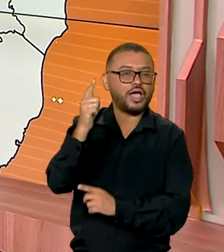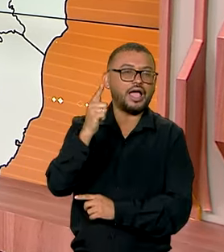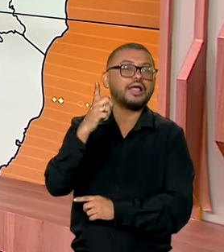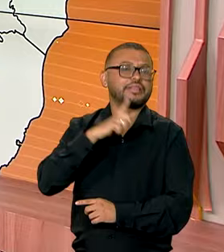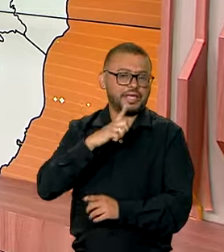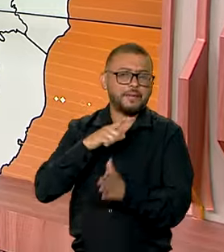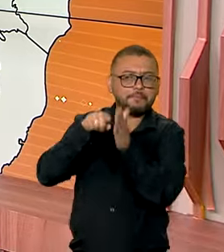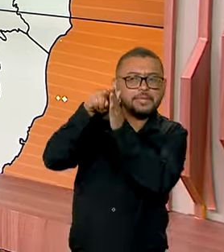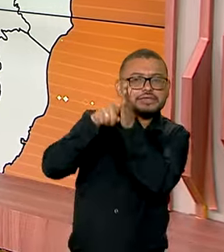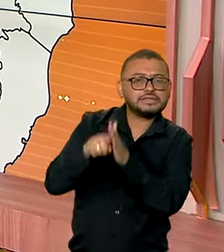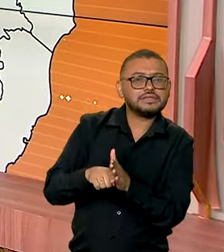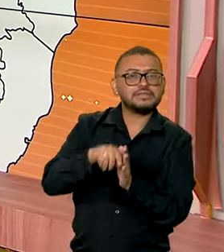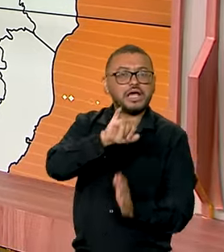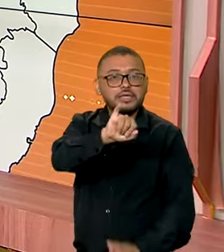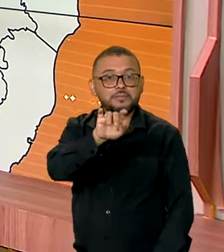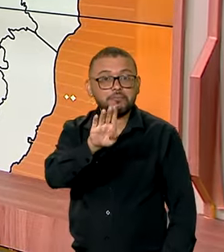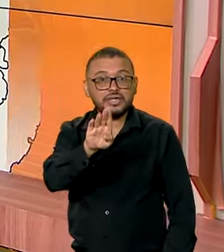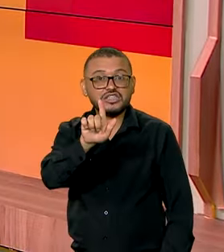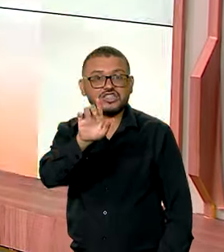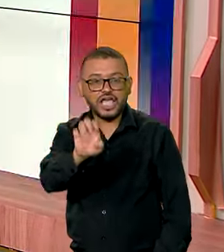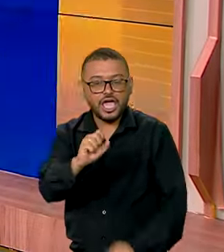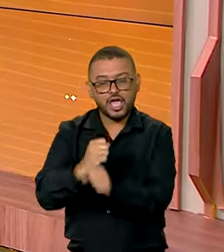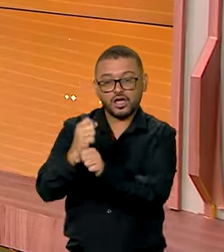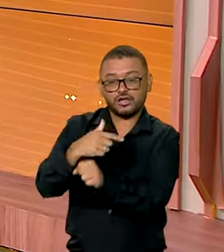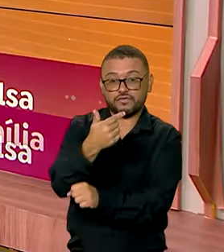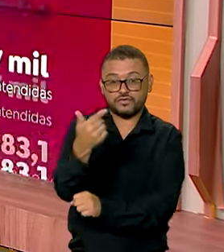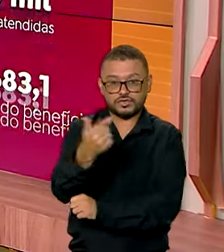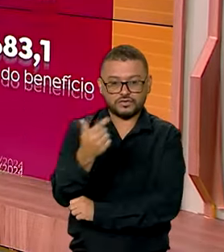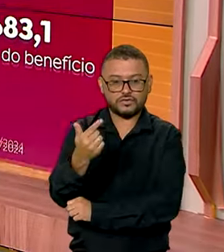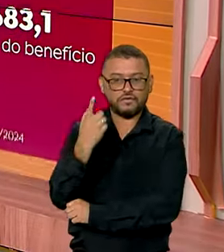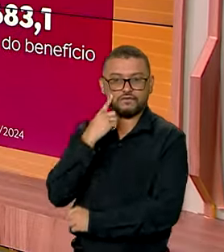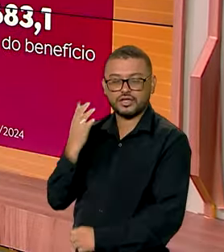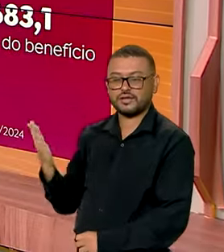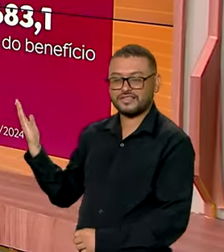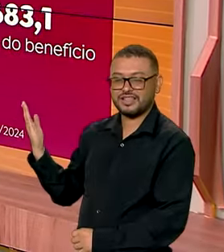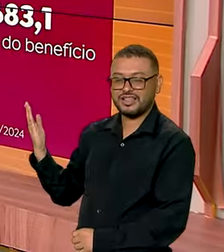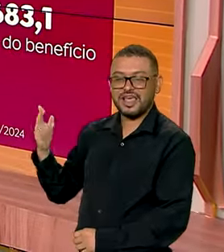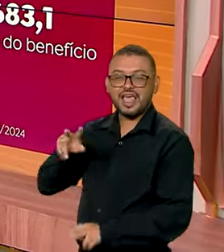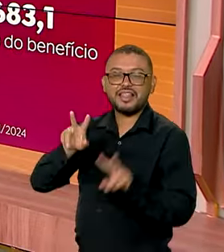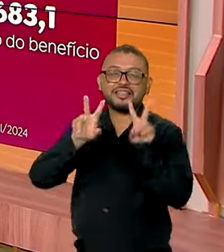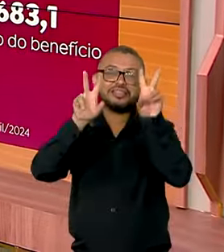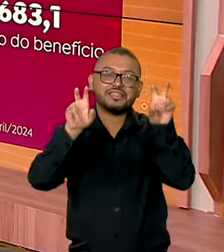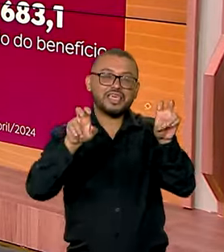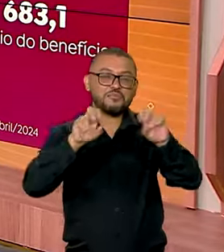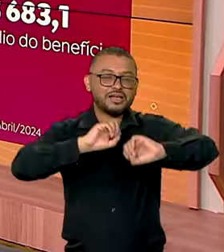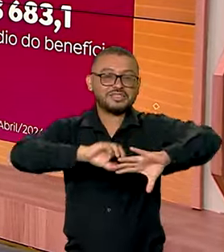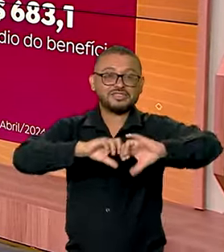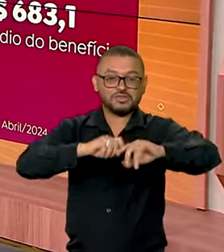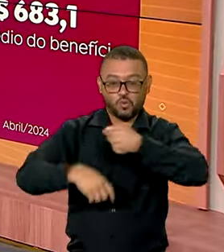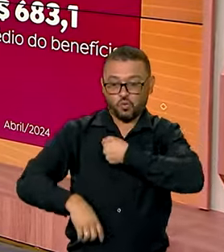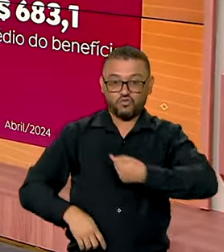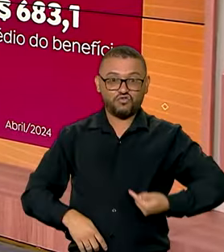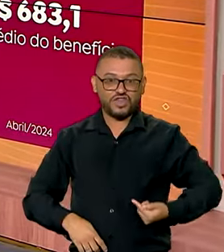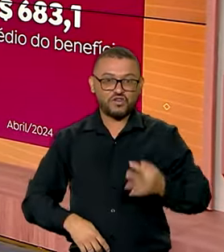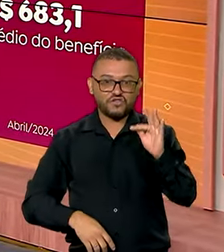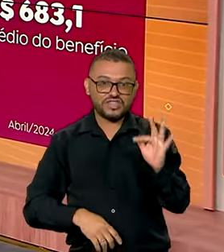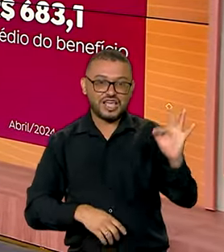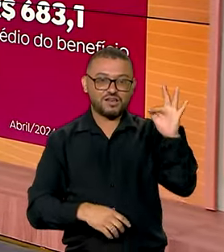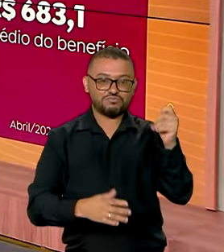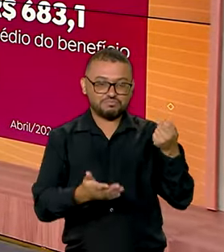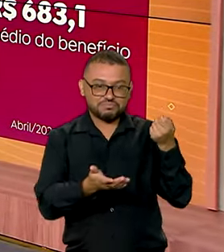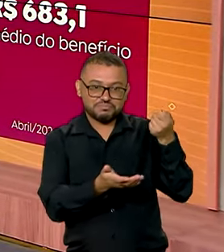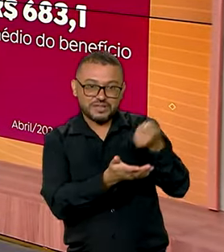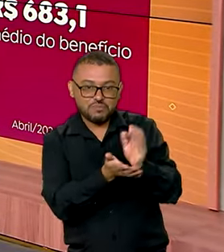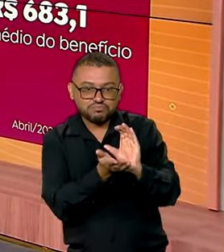com o censo do IBGE de 2022. Na área da educação ainda, o governo federal repassou para o município